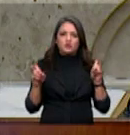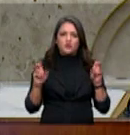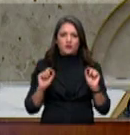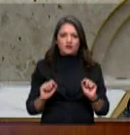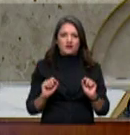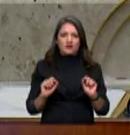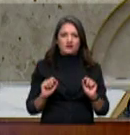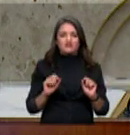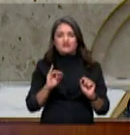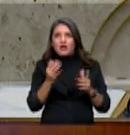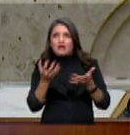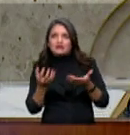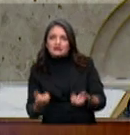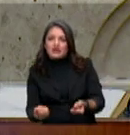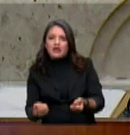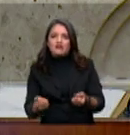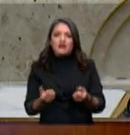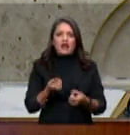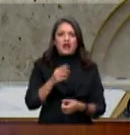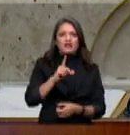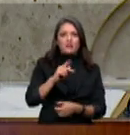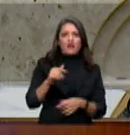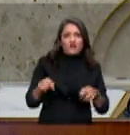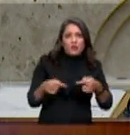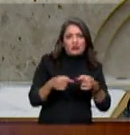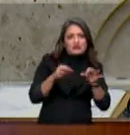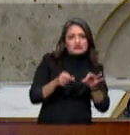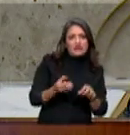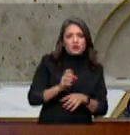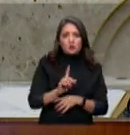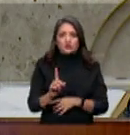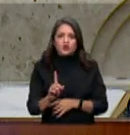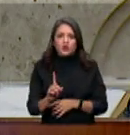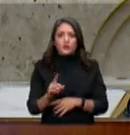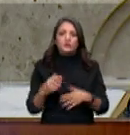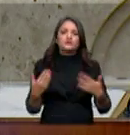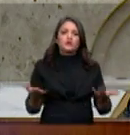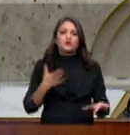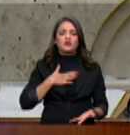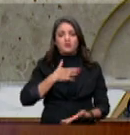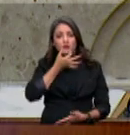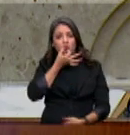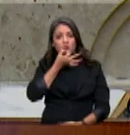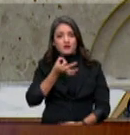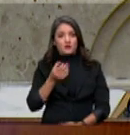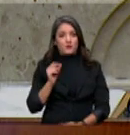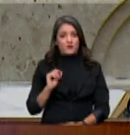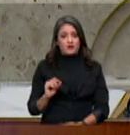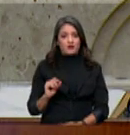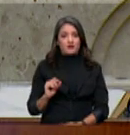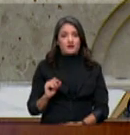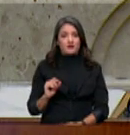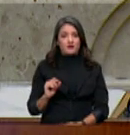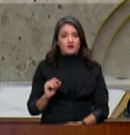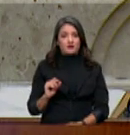da DPF, porque, no meu modo de ver, a subsidiariedade que a lei se refere é, digamos assim,